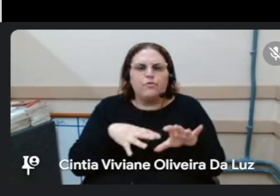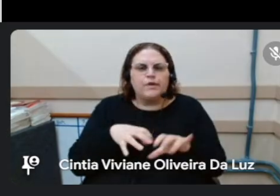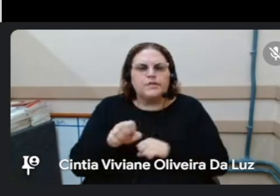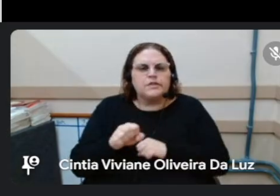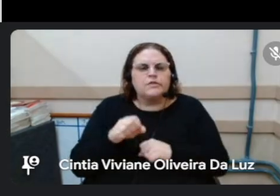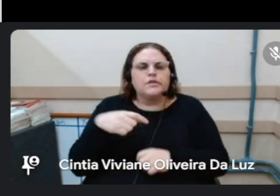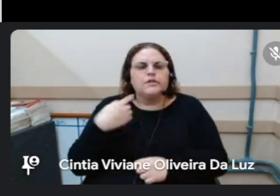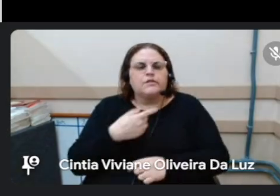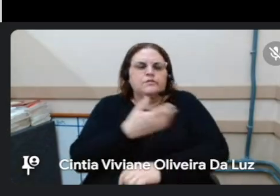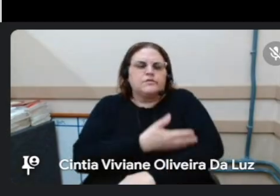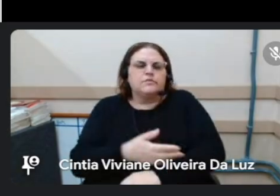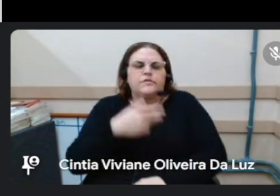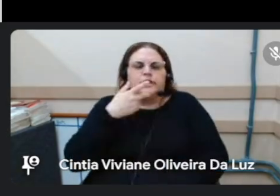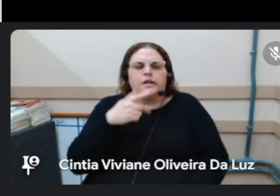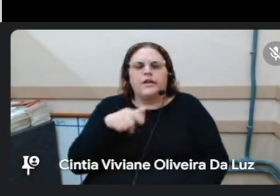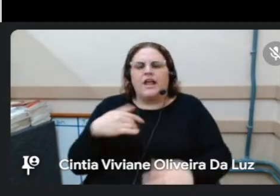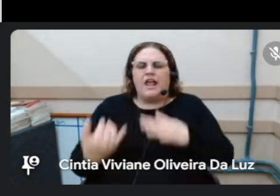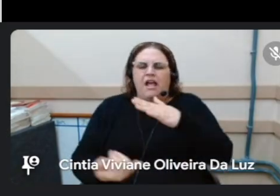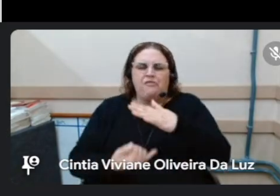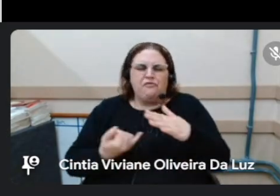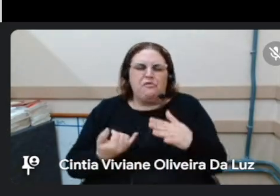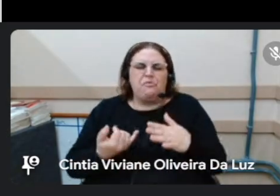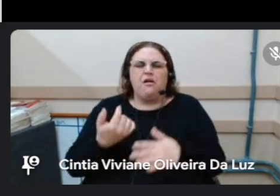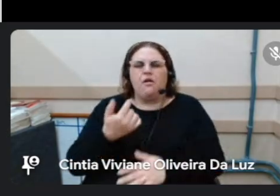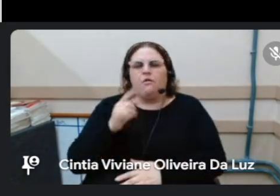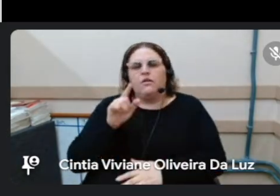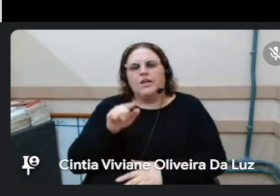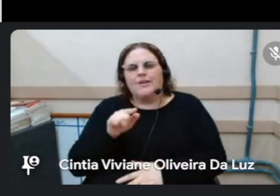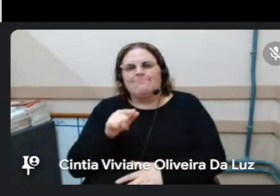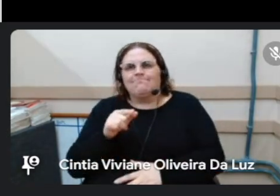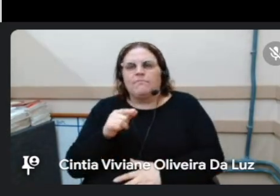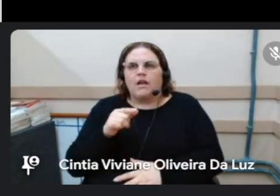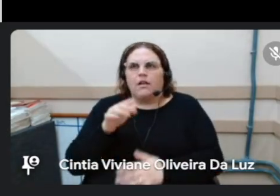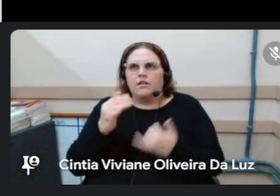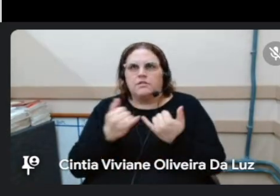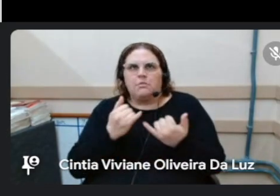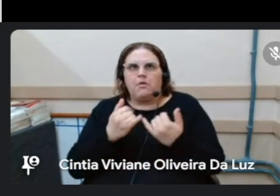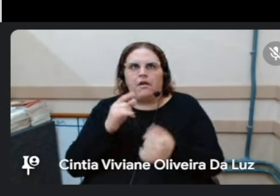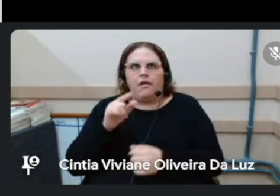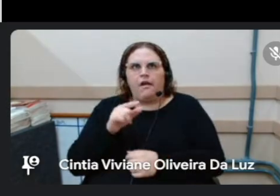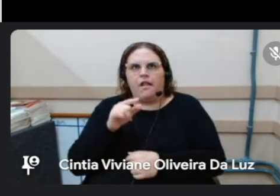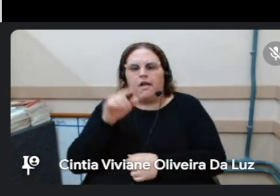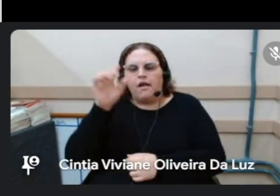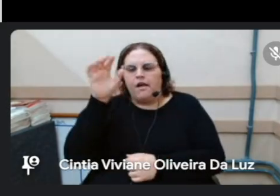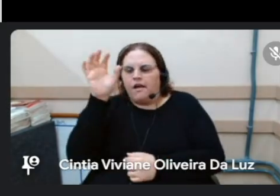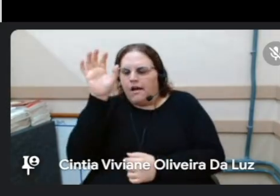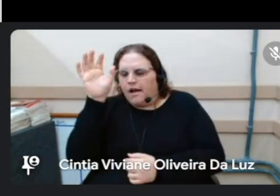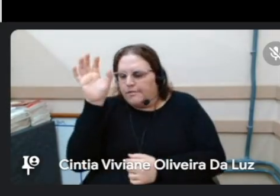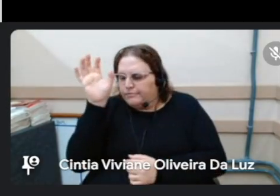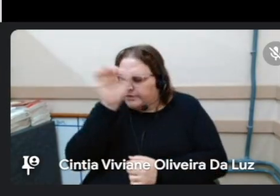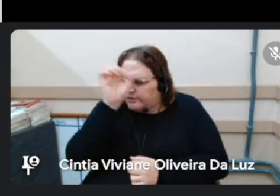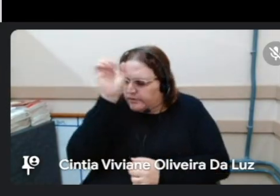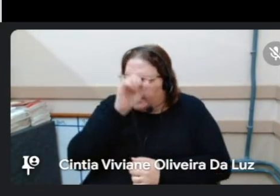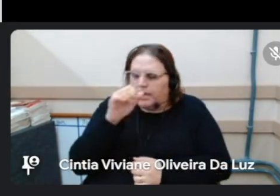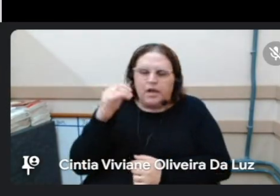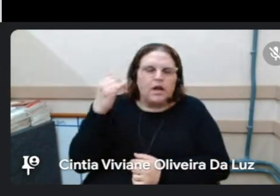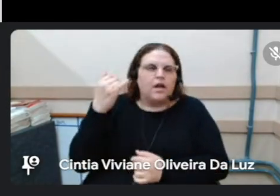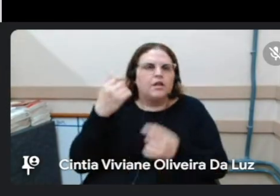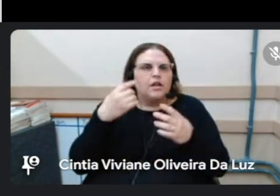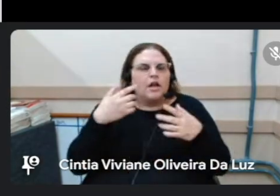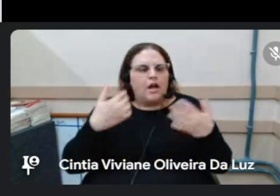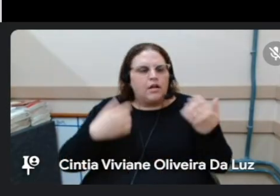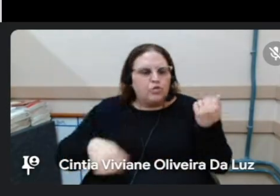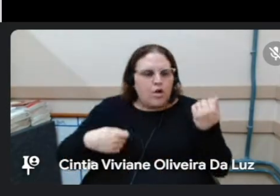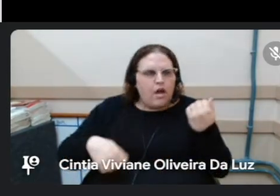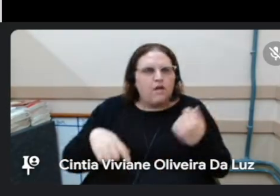falar que é informal né que é aquela de aprender a tocar ouvindo os outros de aprender a tocar copiando